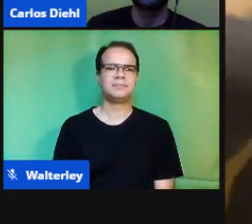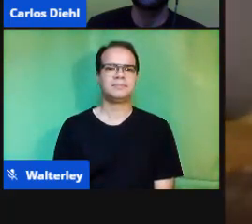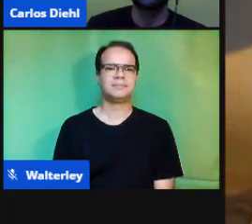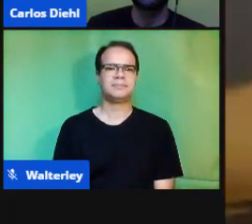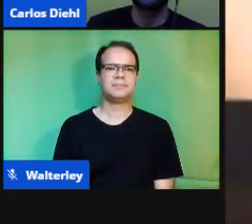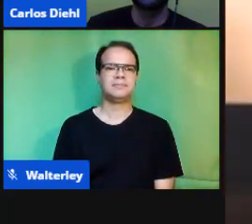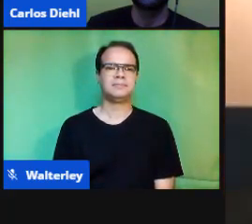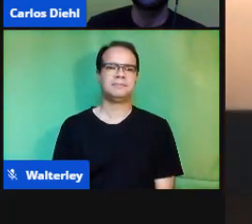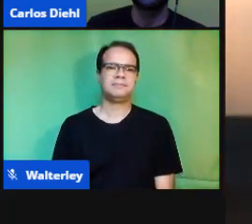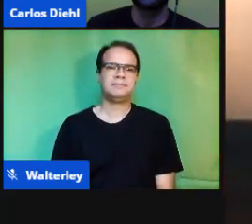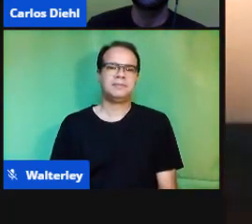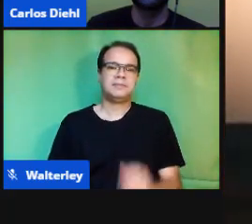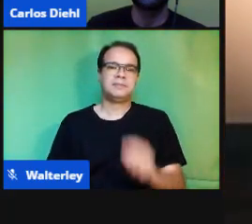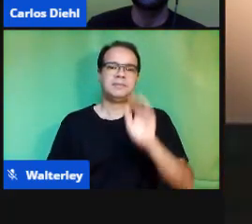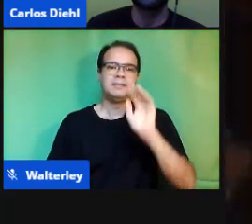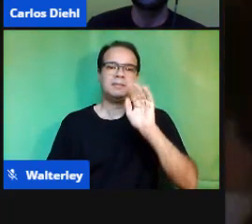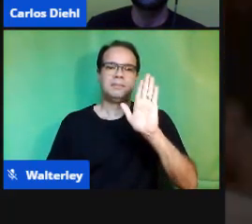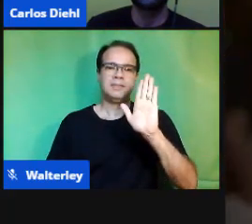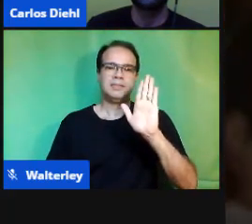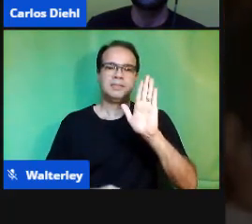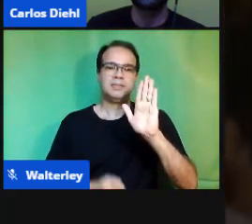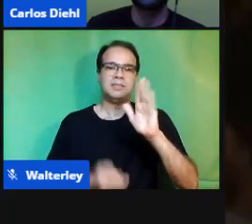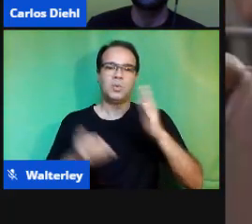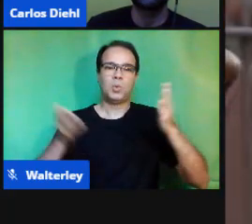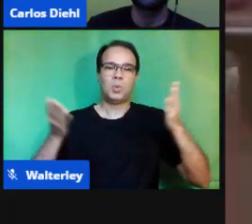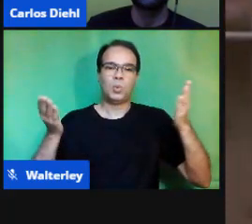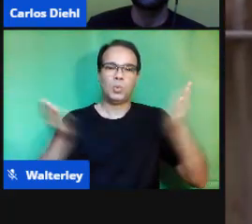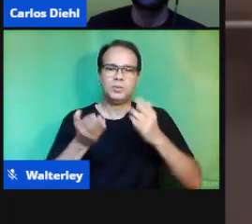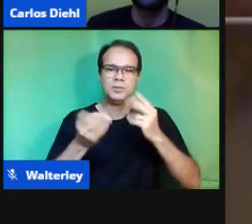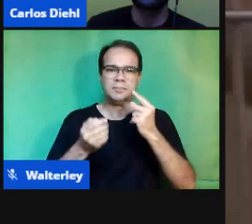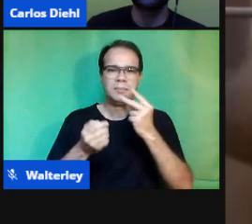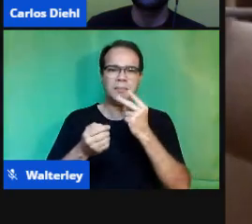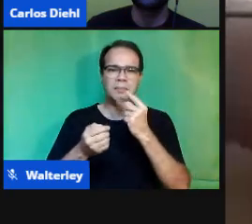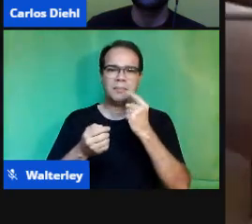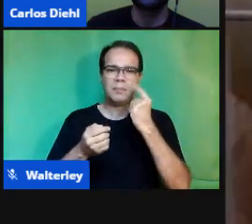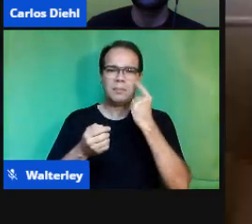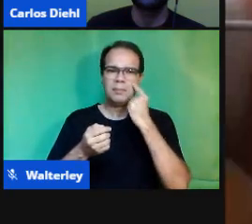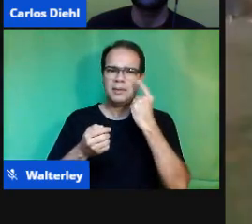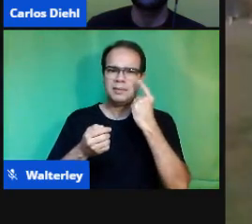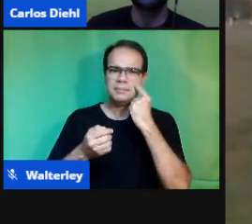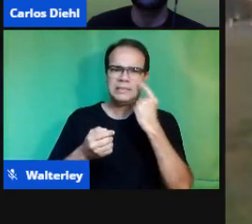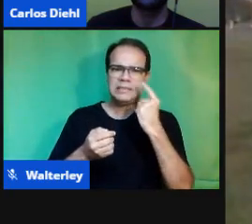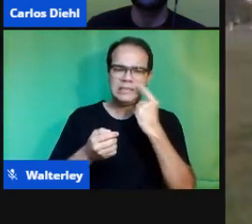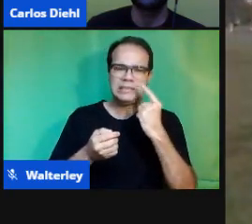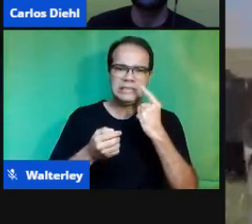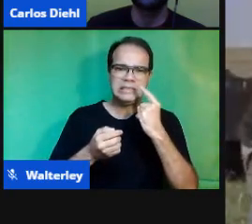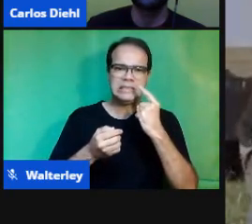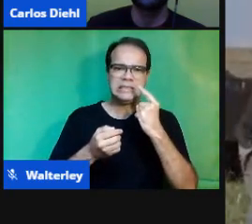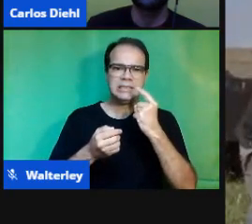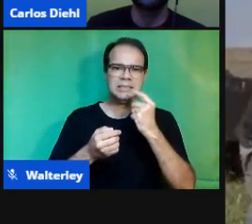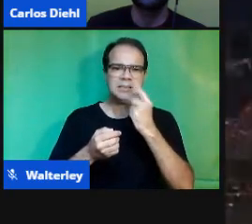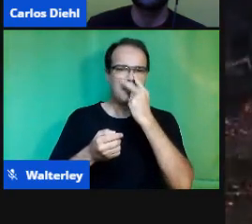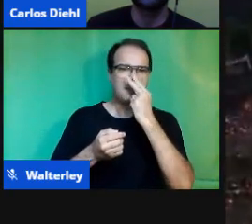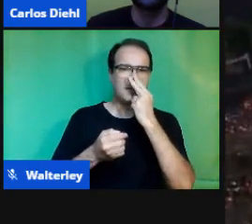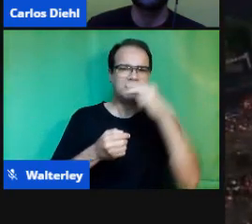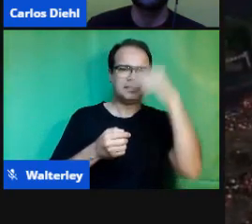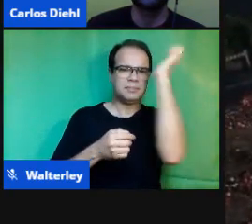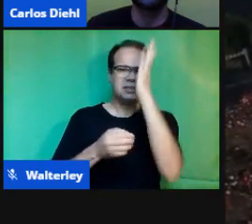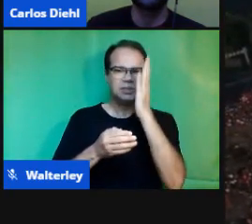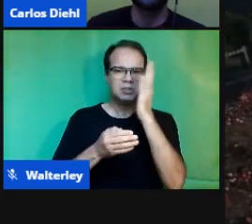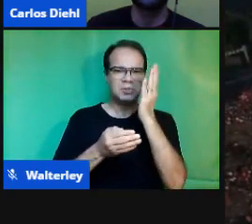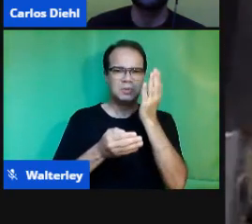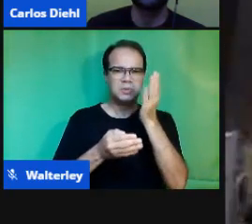Mas algo no nosso tecido social começa a mudar. O país se divide em duas partes. E esse